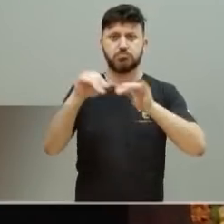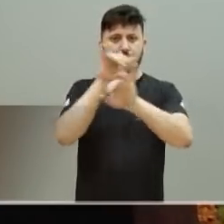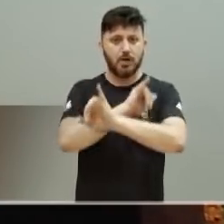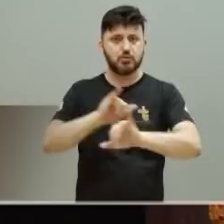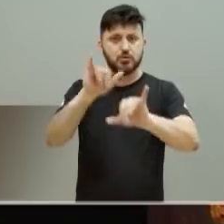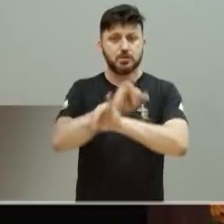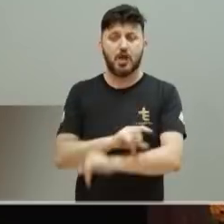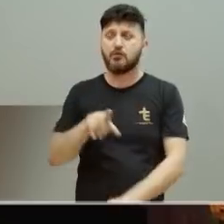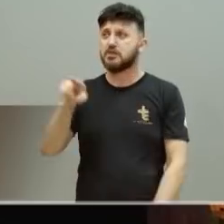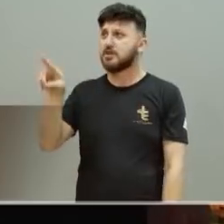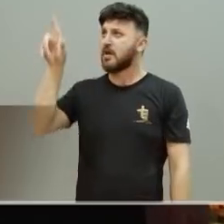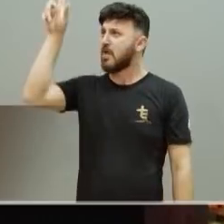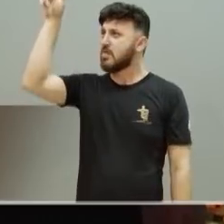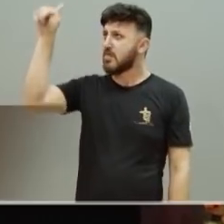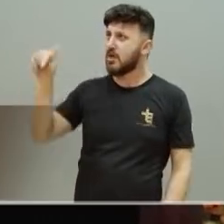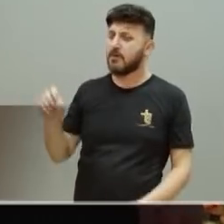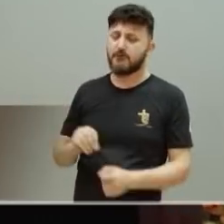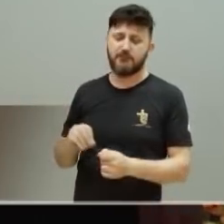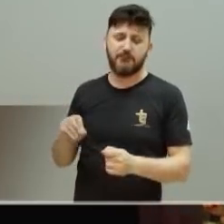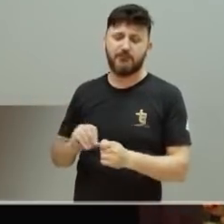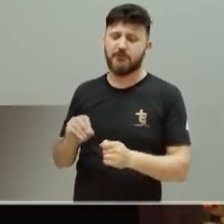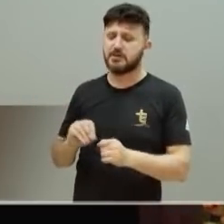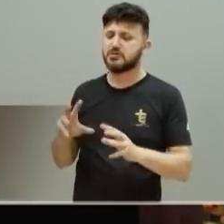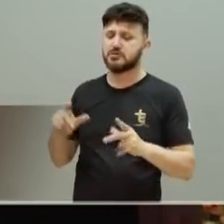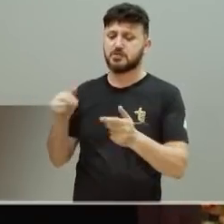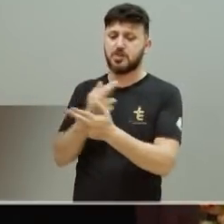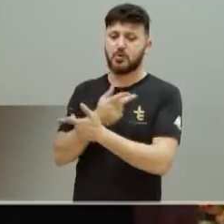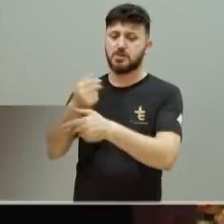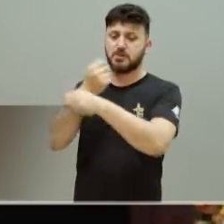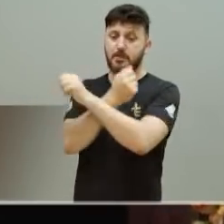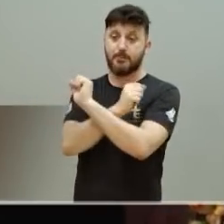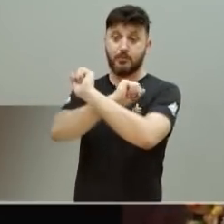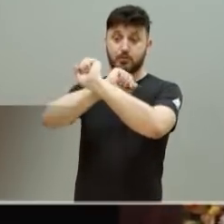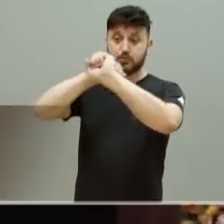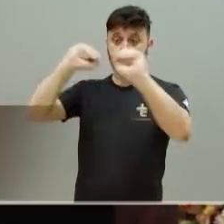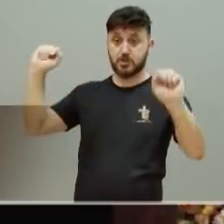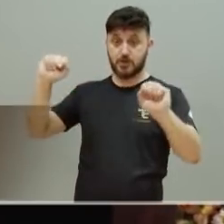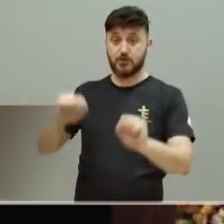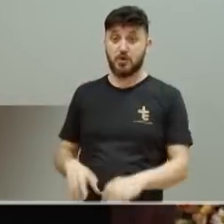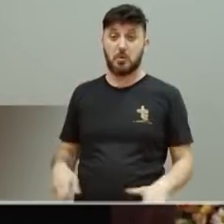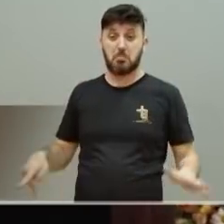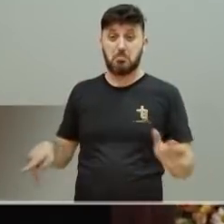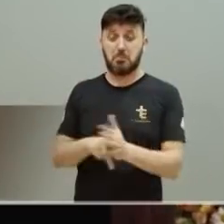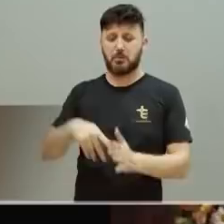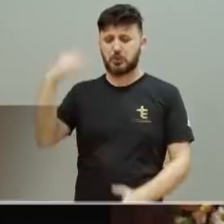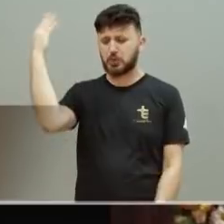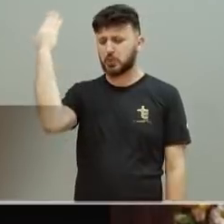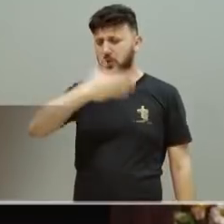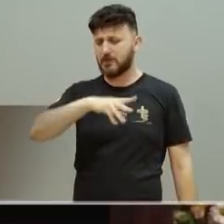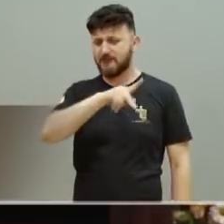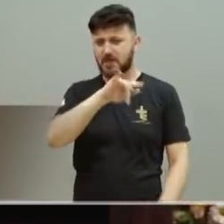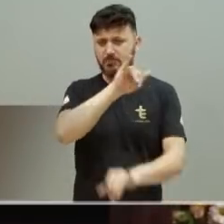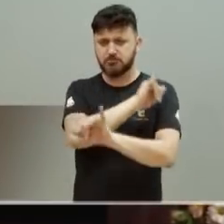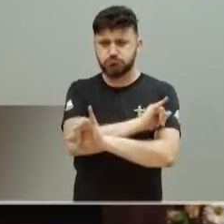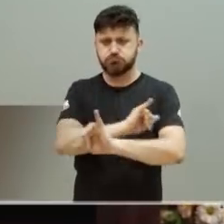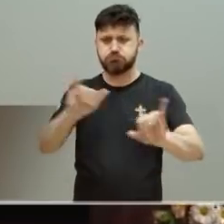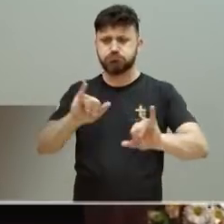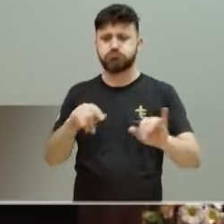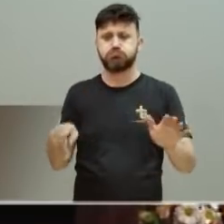do impossível. E testemunhos irão jorrar, Senhor, por estes